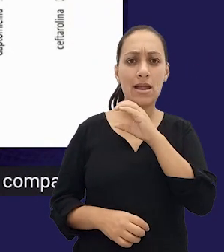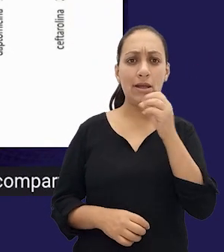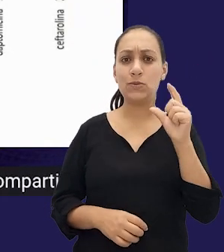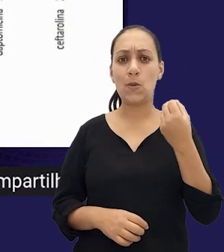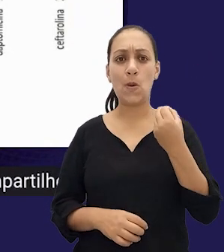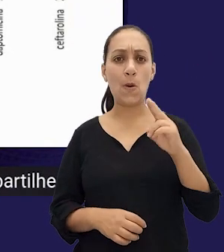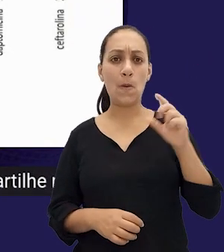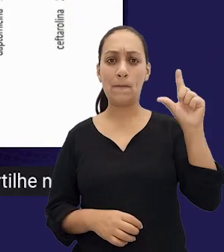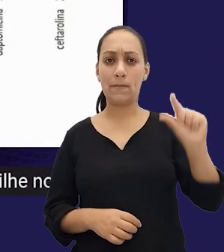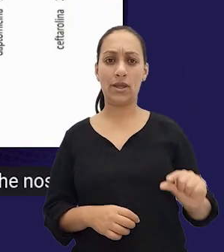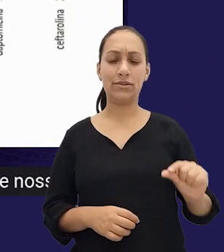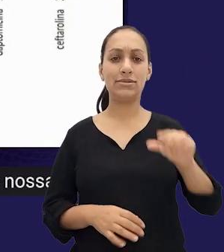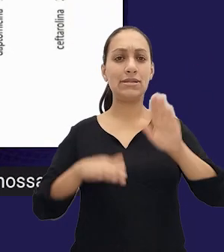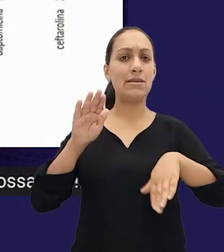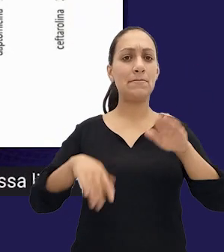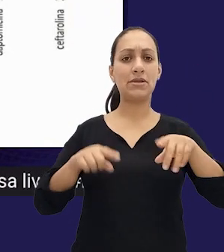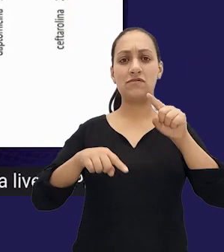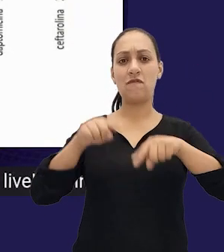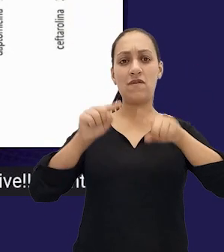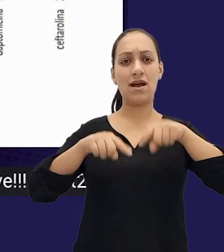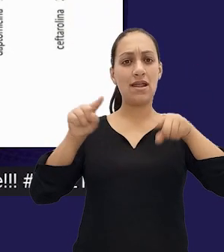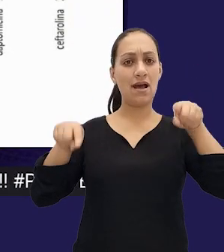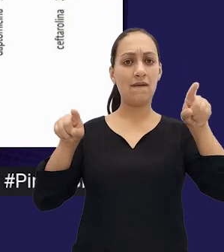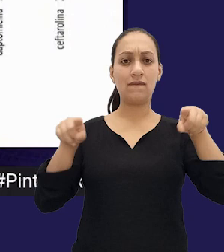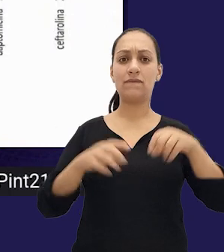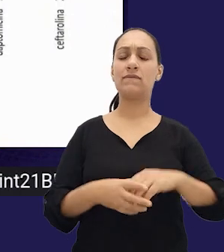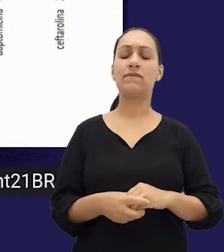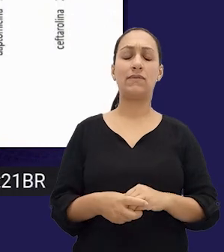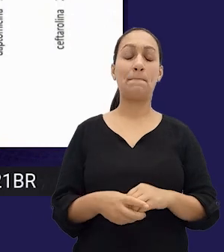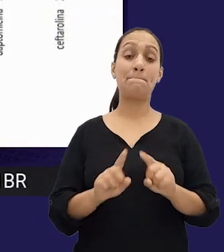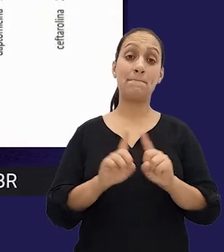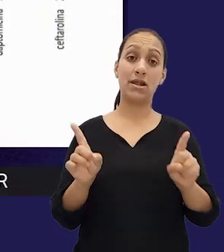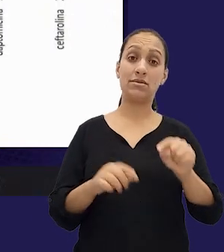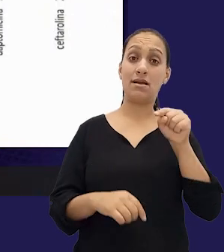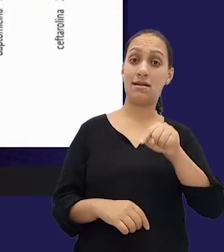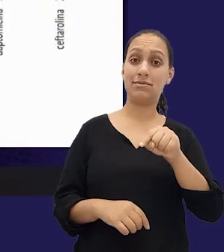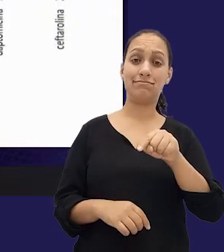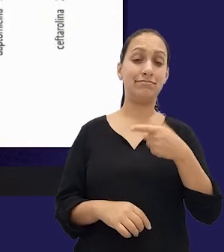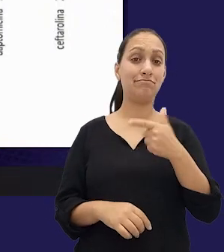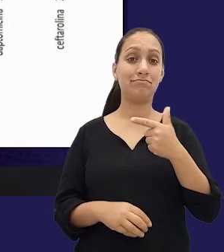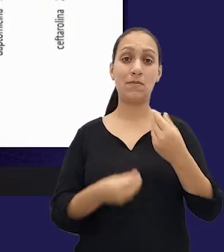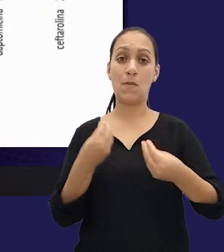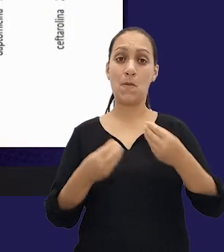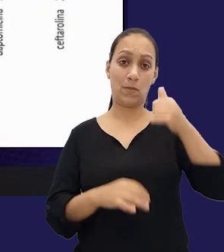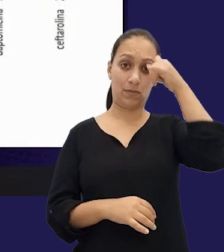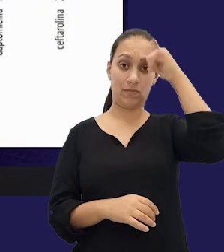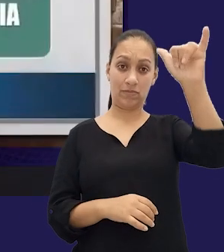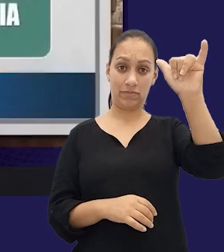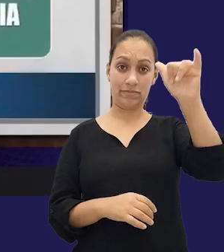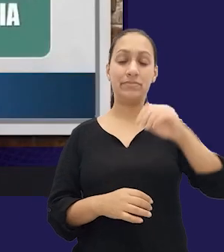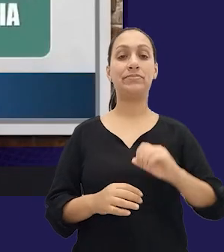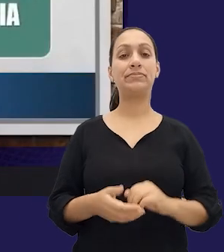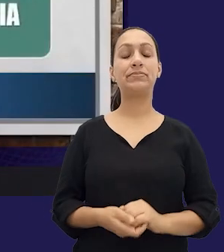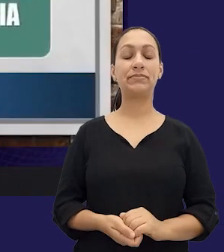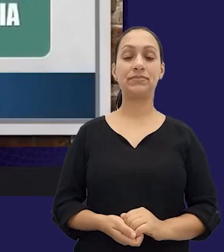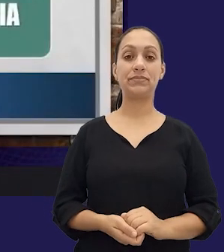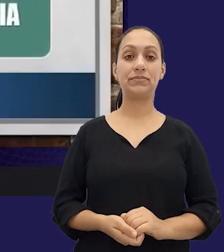acelerado, dependendo de muitas variáveis, mas ele é, eu diria que, inevitável, tá?